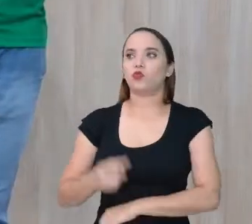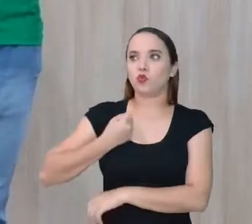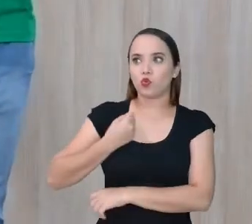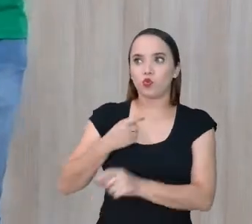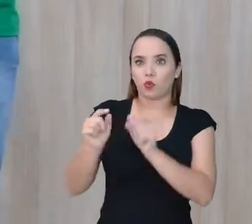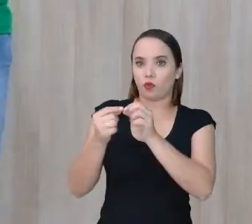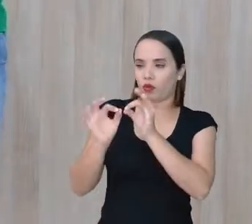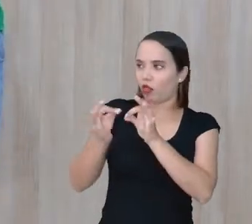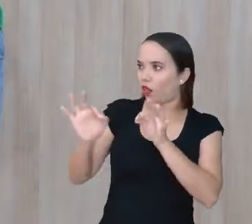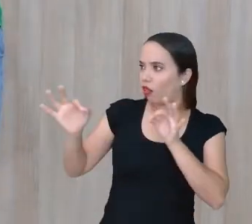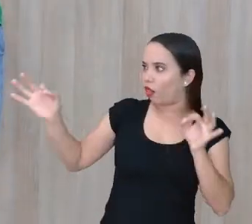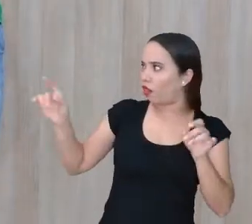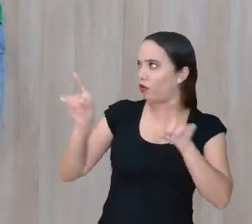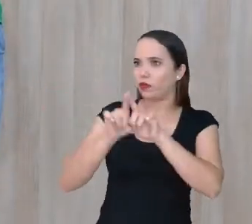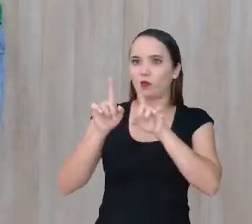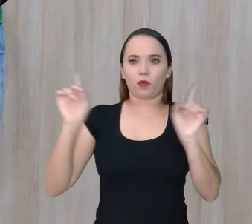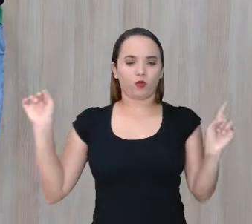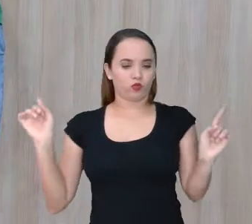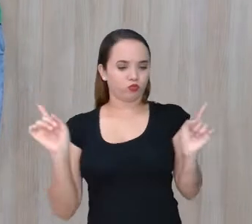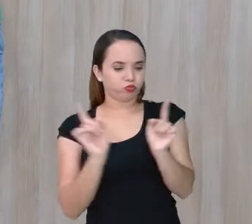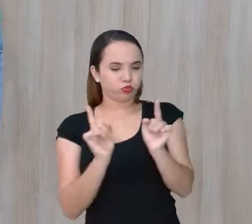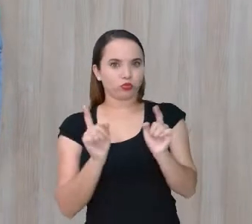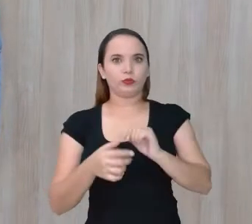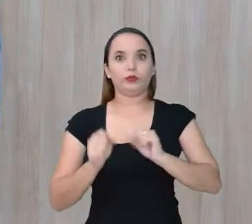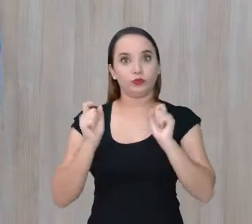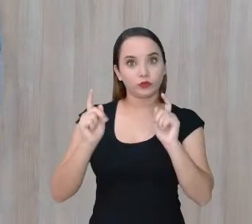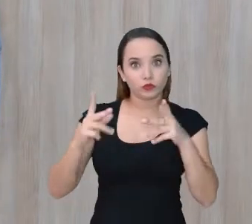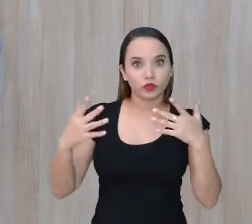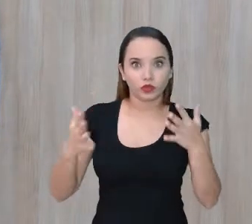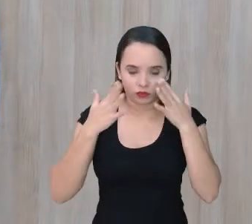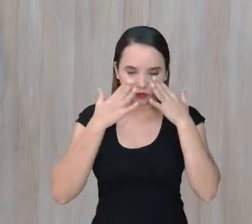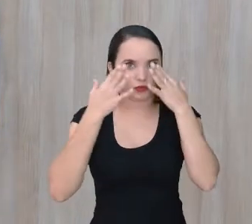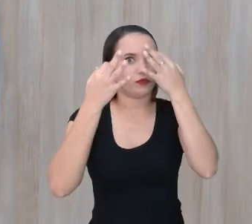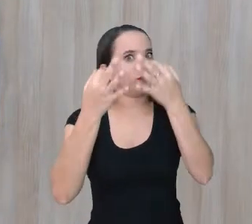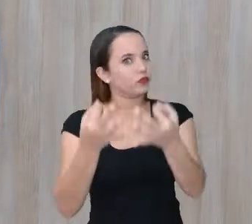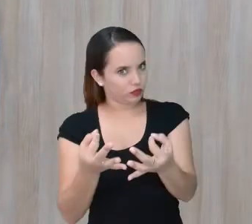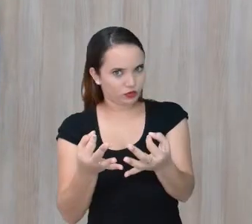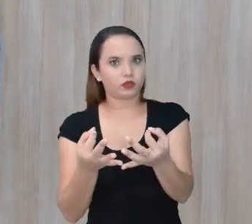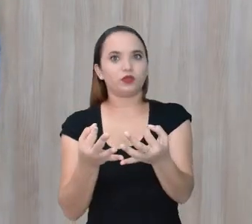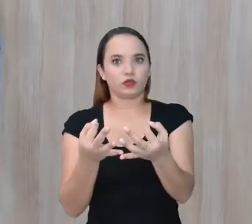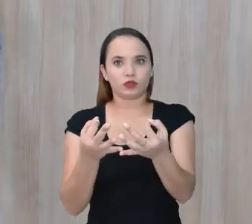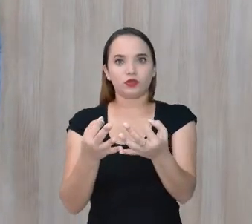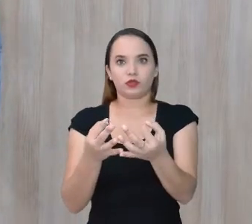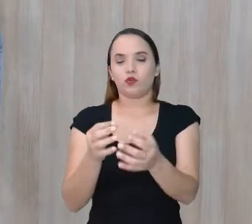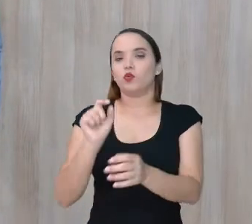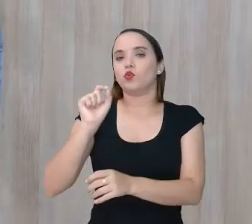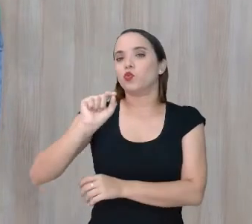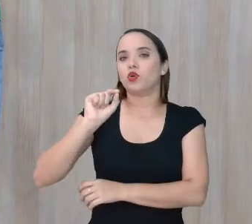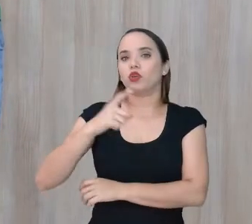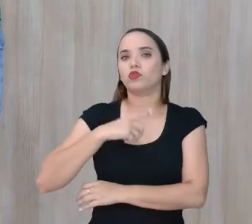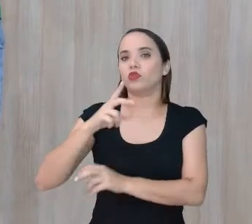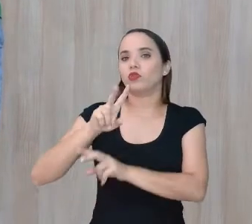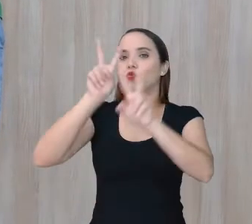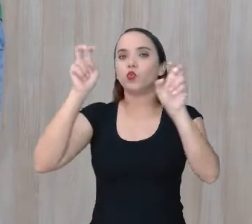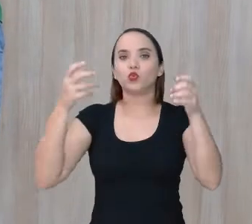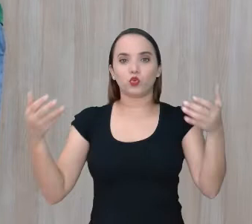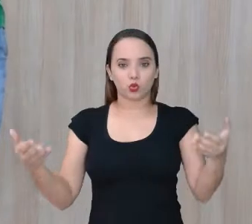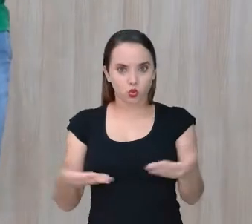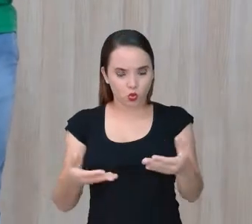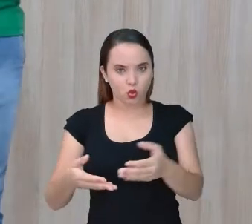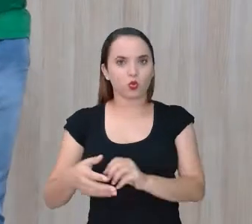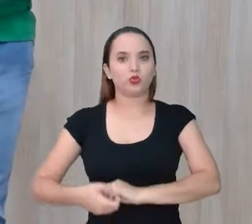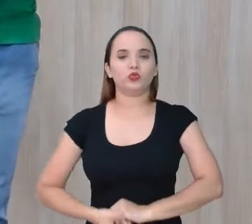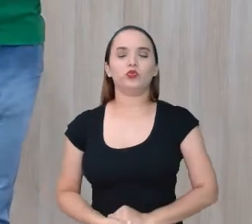desses números muito pequenos, certo? Então, presta bastante atenção do que a gente vai falar hoje sobre essa questão